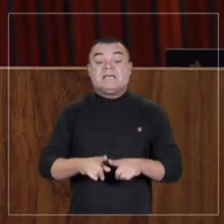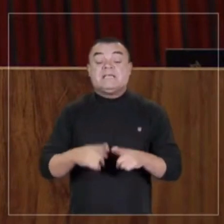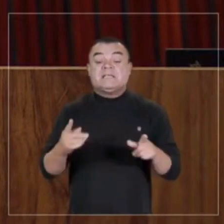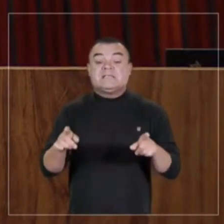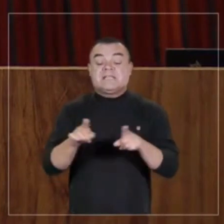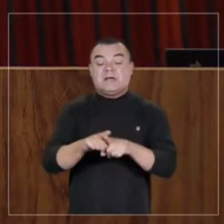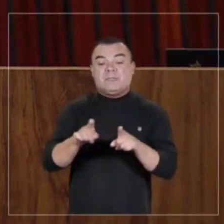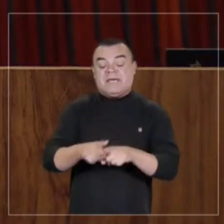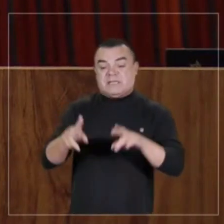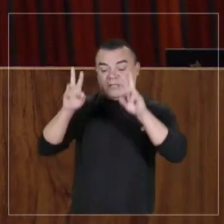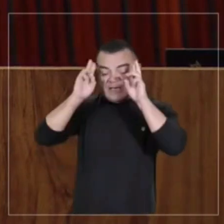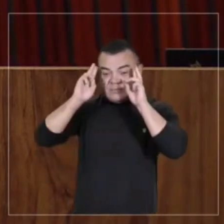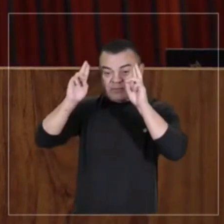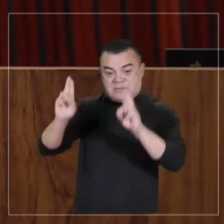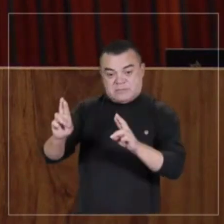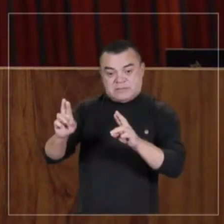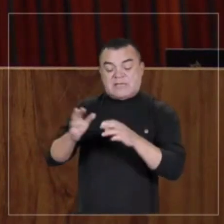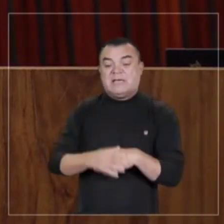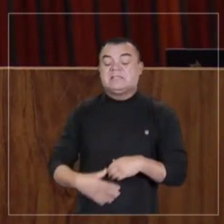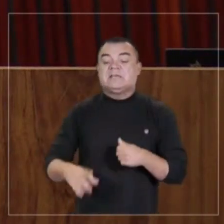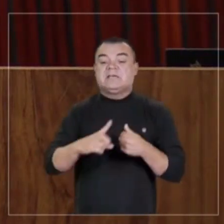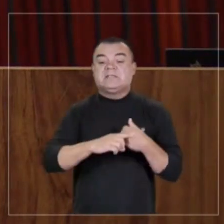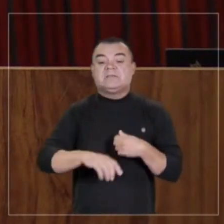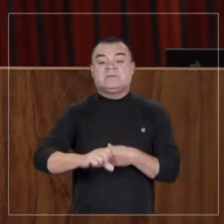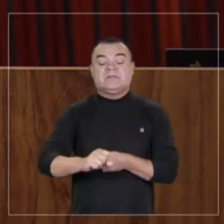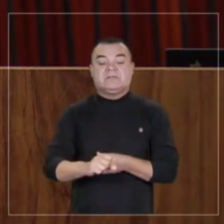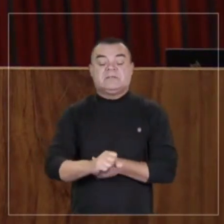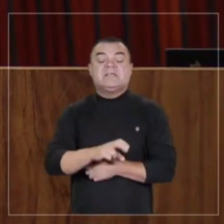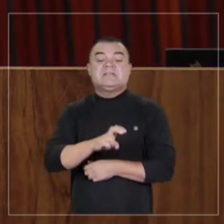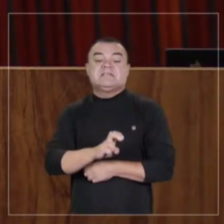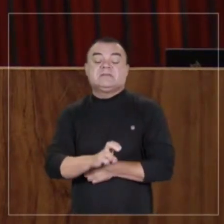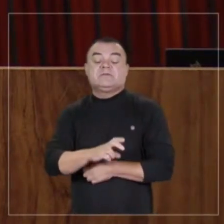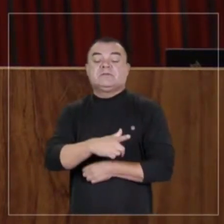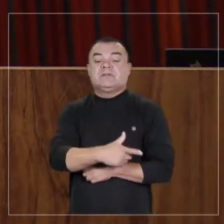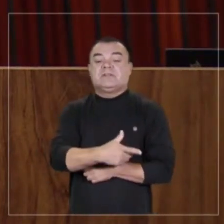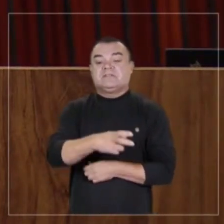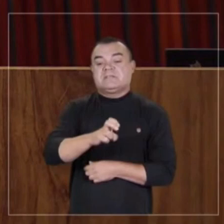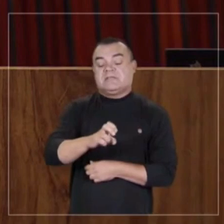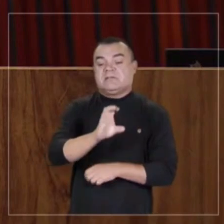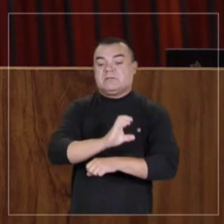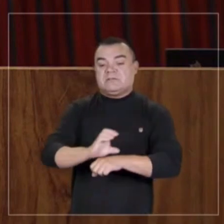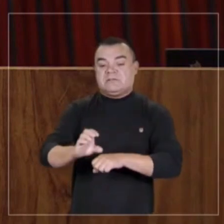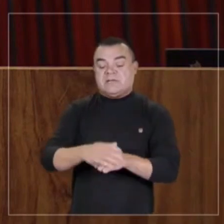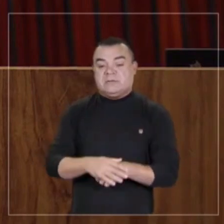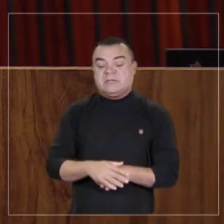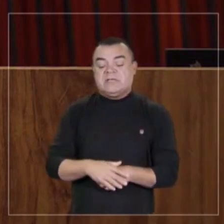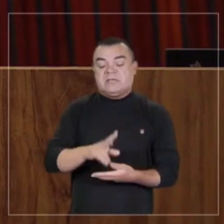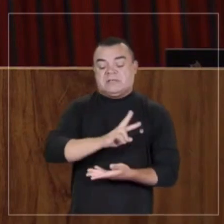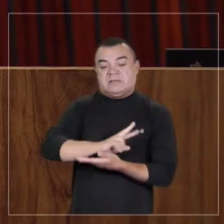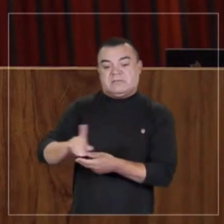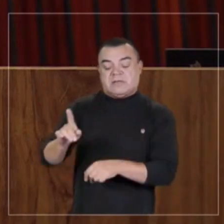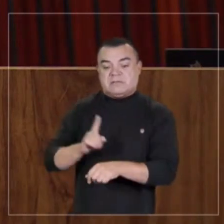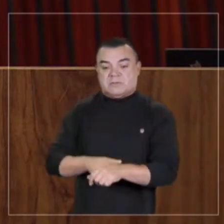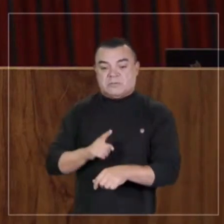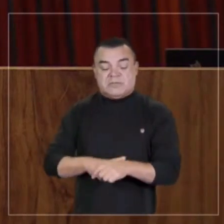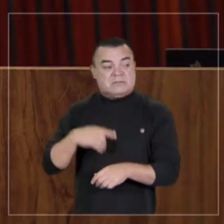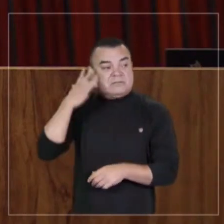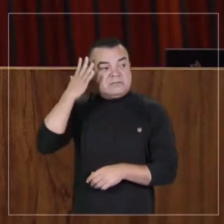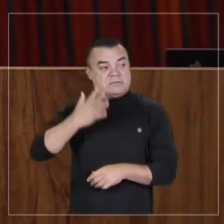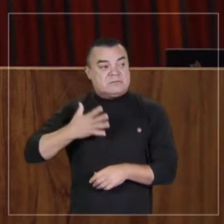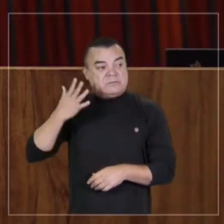de responsabilidade, artigo 852.5 da Constituição. Em diversos momentos do